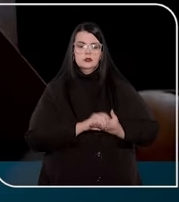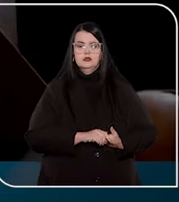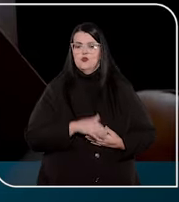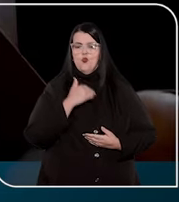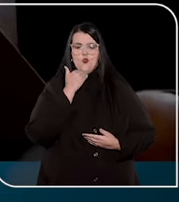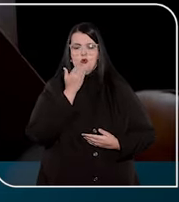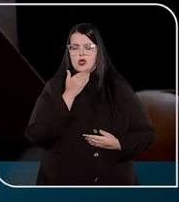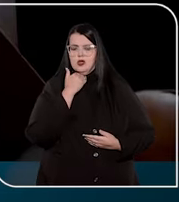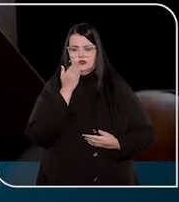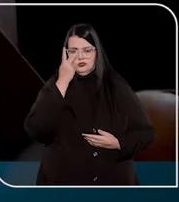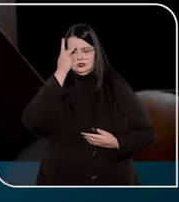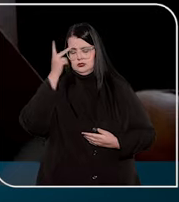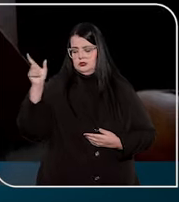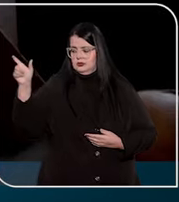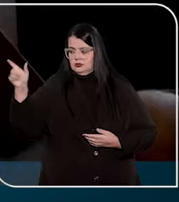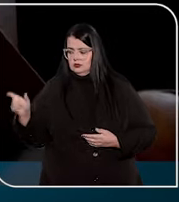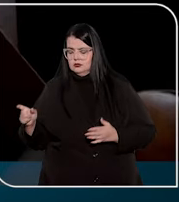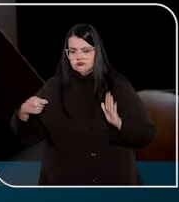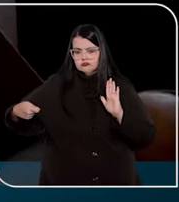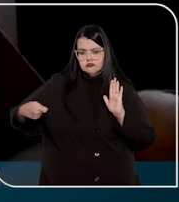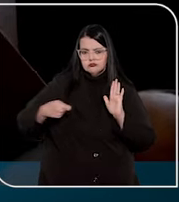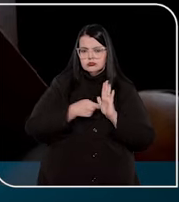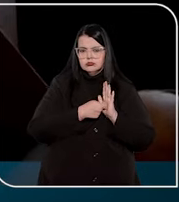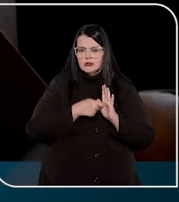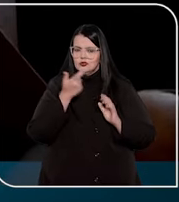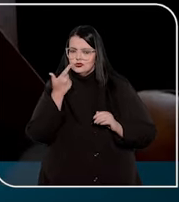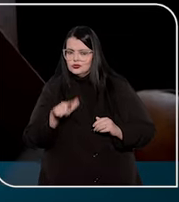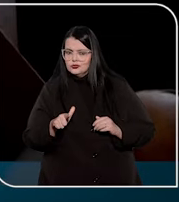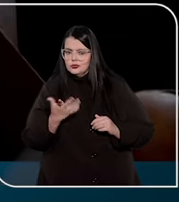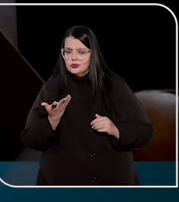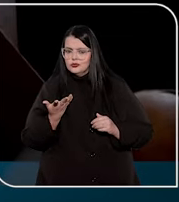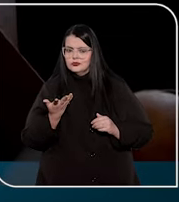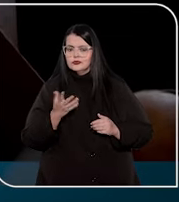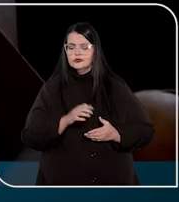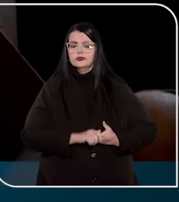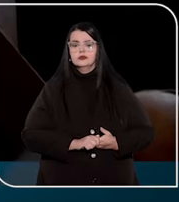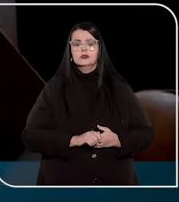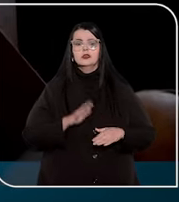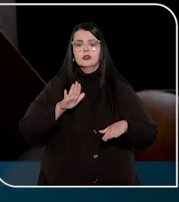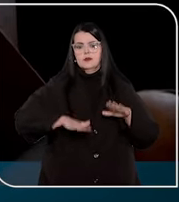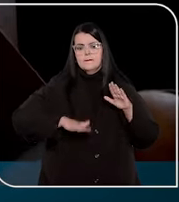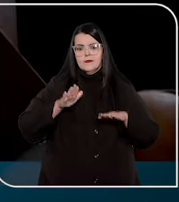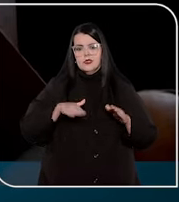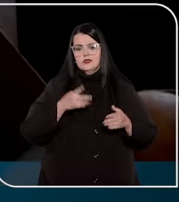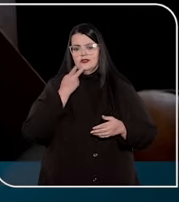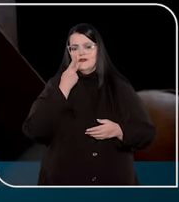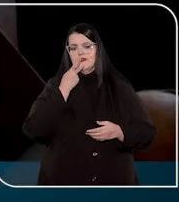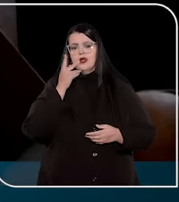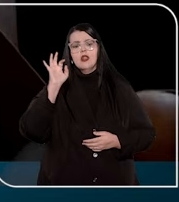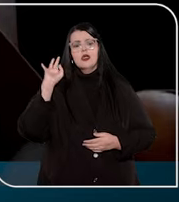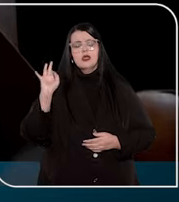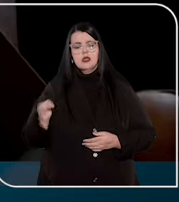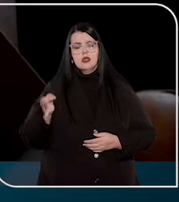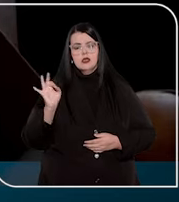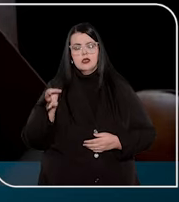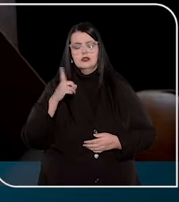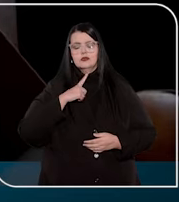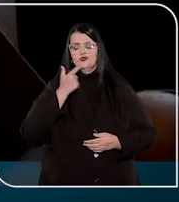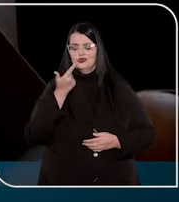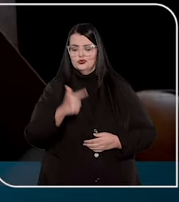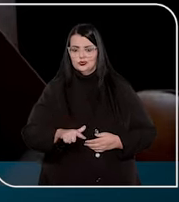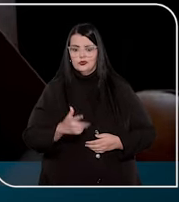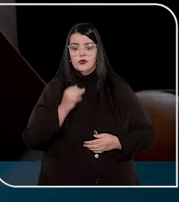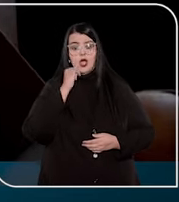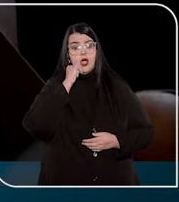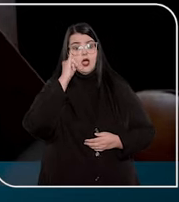assim no recurso dela: ah, mas isso aqui vai se repetir em muitos casos. Às vezes o Supremo vai dizer: é exatamente porque vai se repetir em muitos casos que eu já estou